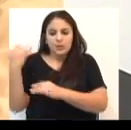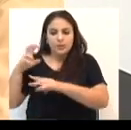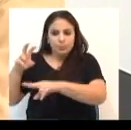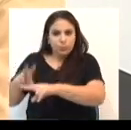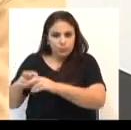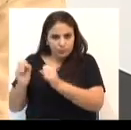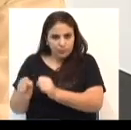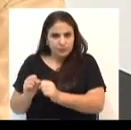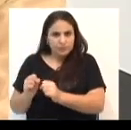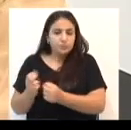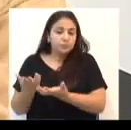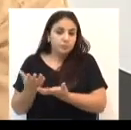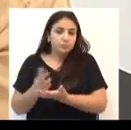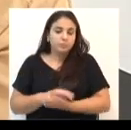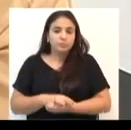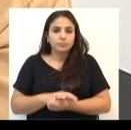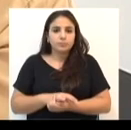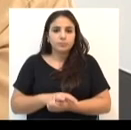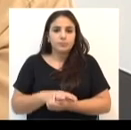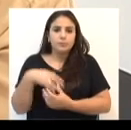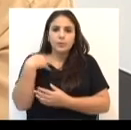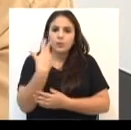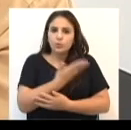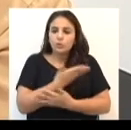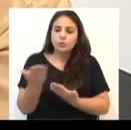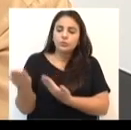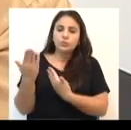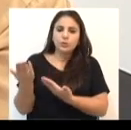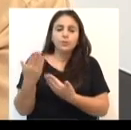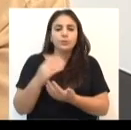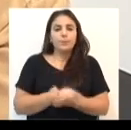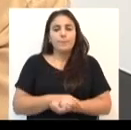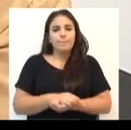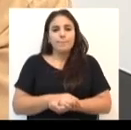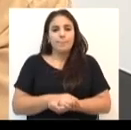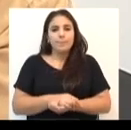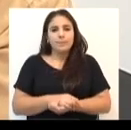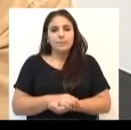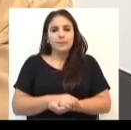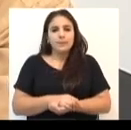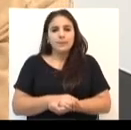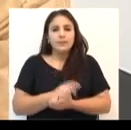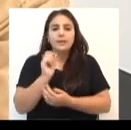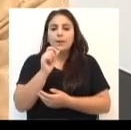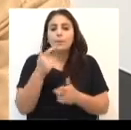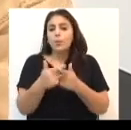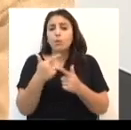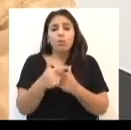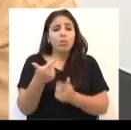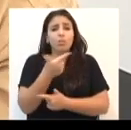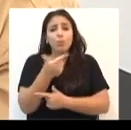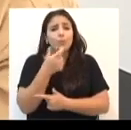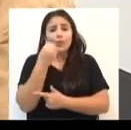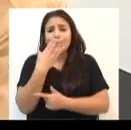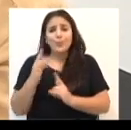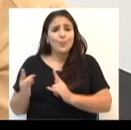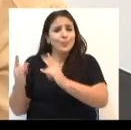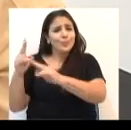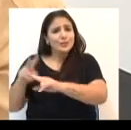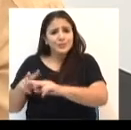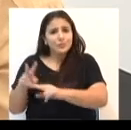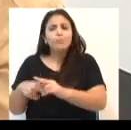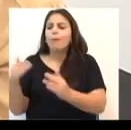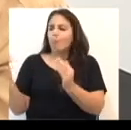tempo que fica detido o nosso adolescente, que é porque não tem bons presídios, e eu